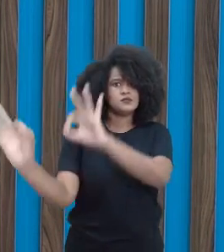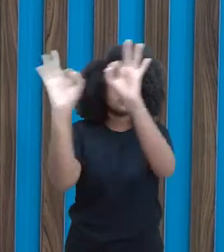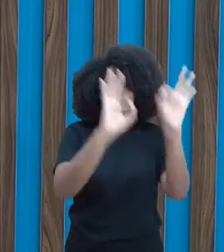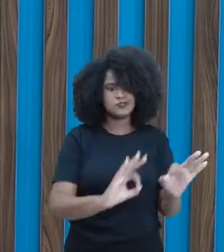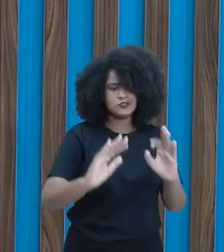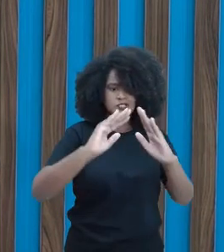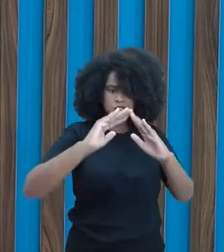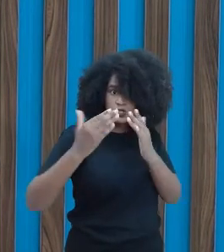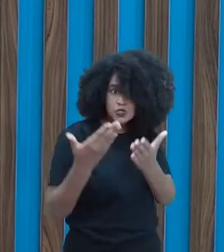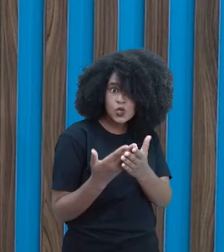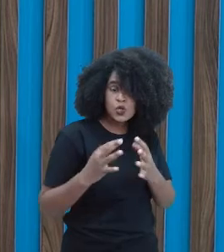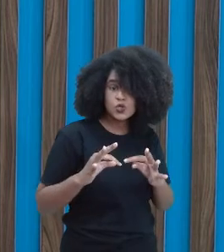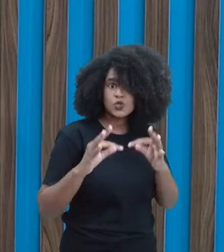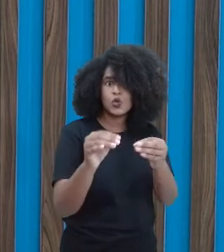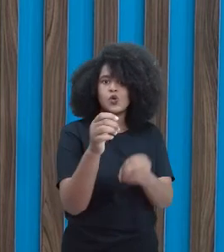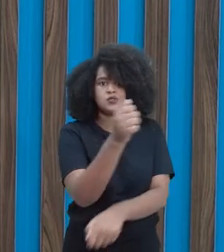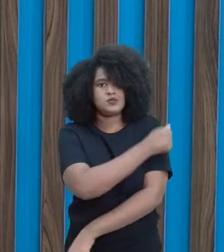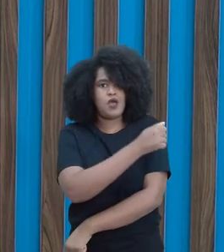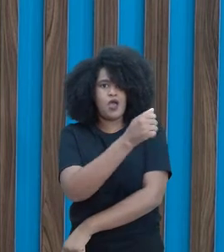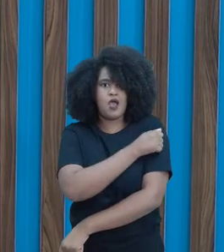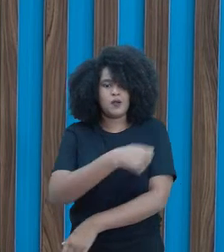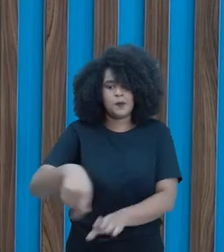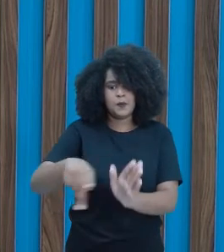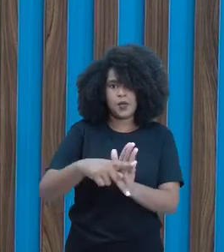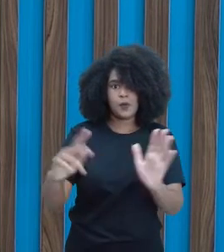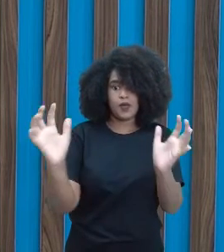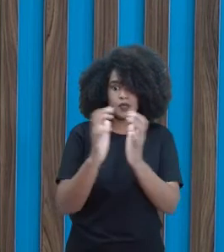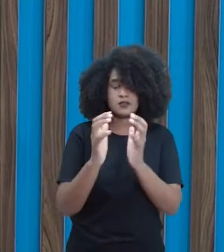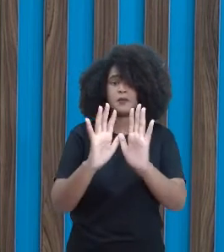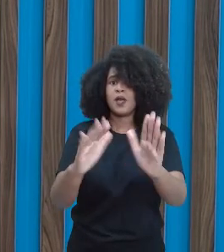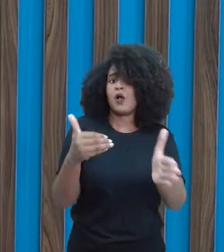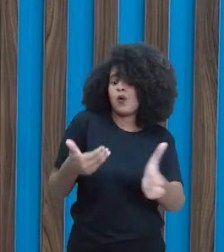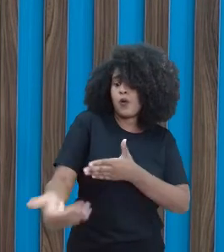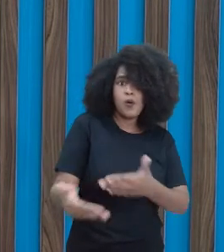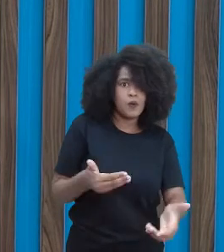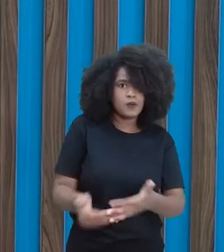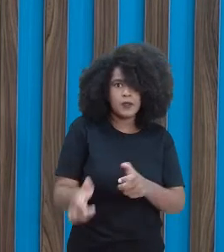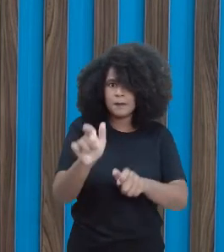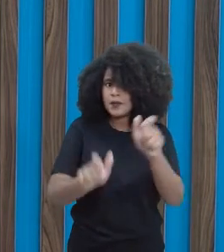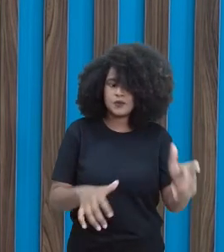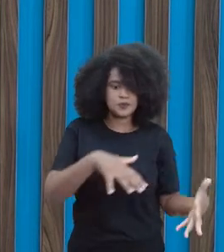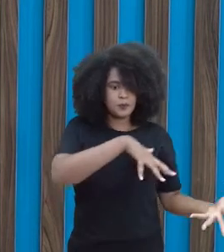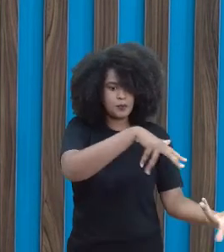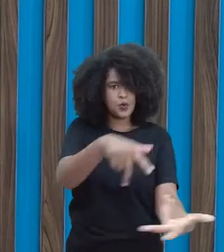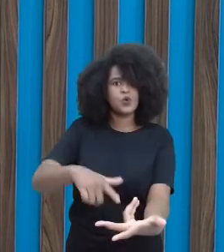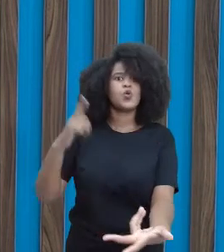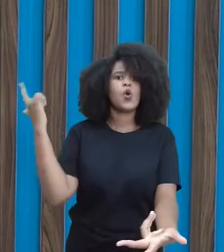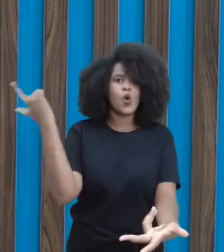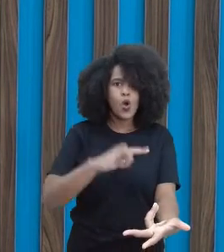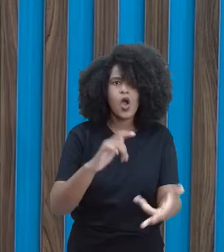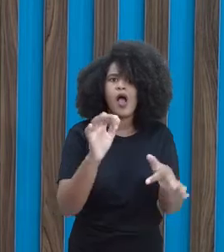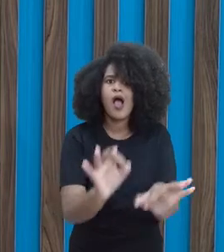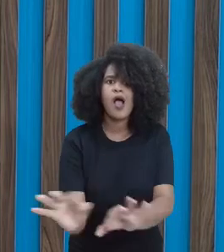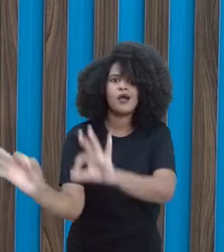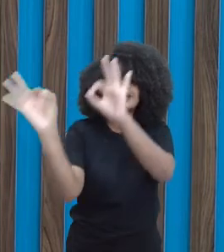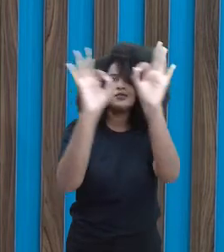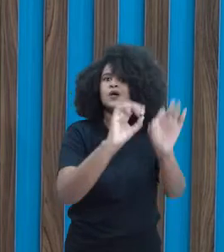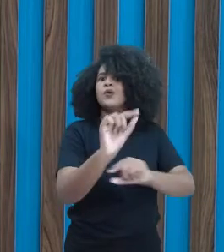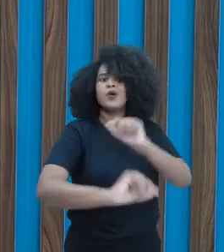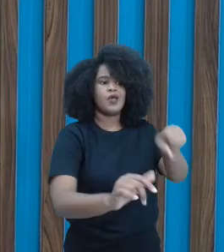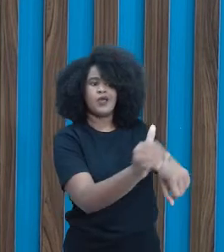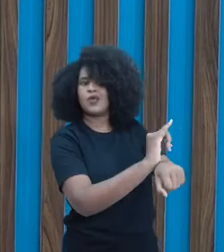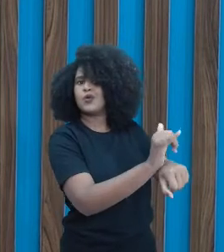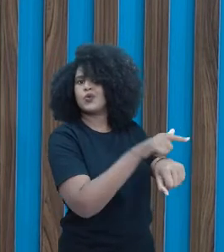para todos os alunos da rede municipal do Recife. Mas qualquer, né, pessoa no mundo pode acessar a partir aí